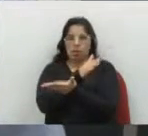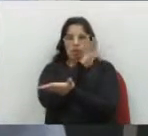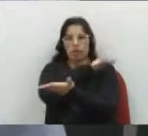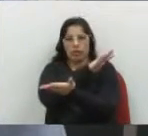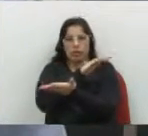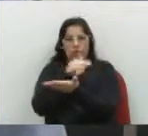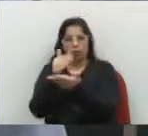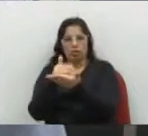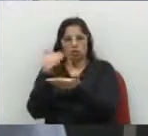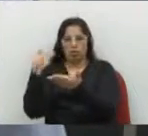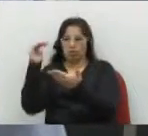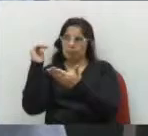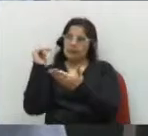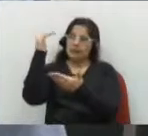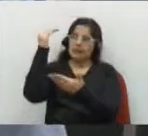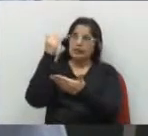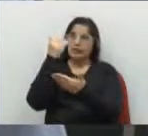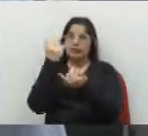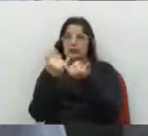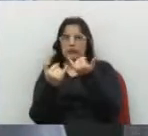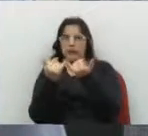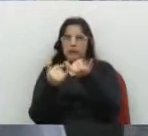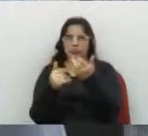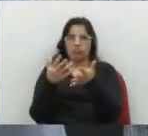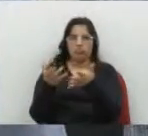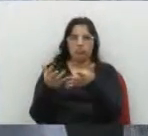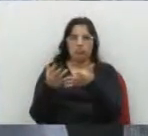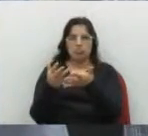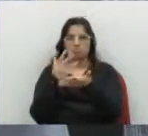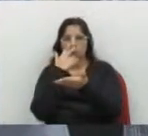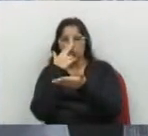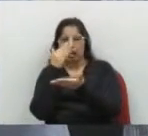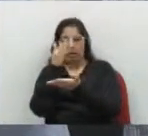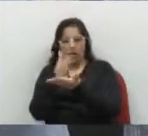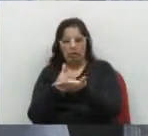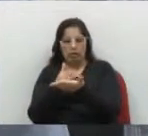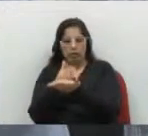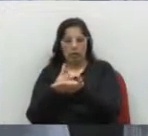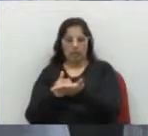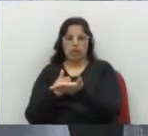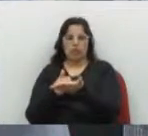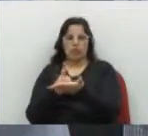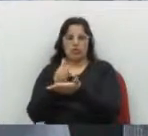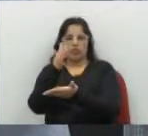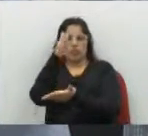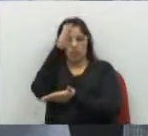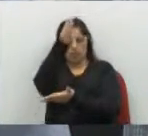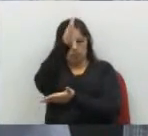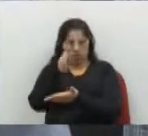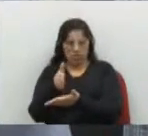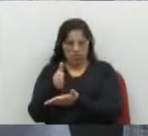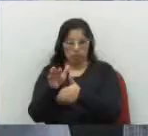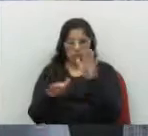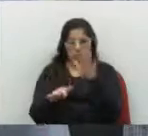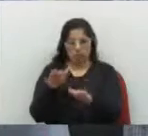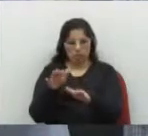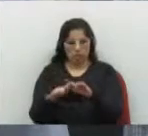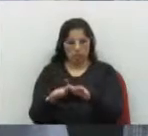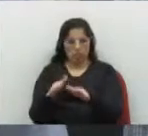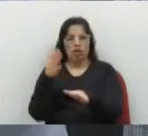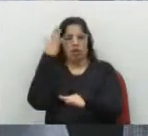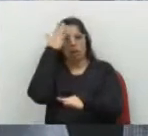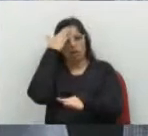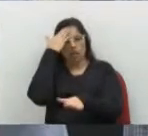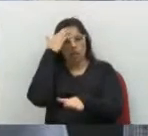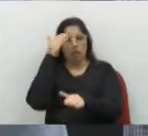praticamente não dividida, é um trópico de Capricórnio. A gente sabe que tem a divisão, só que não tem divisão. Sabe que passa por